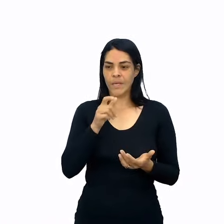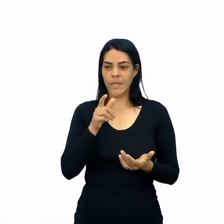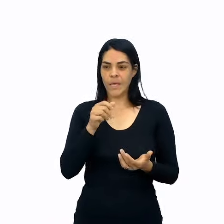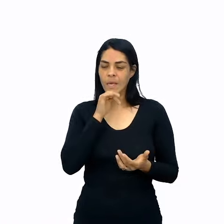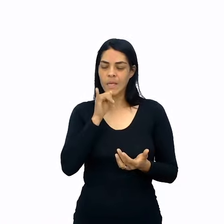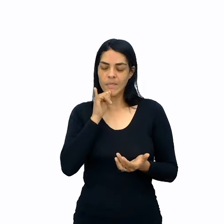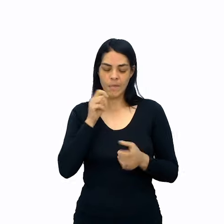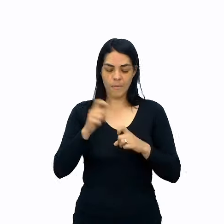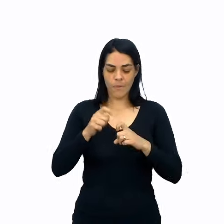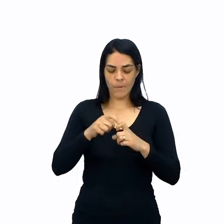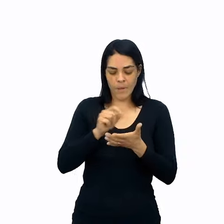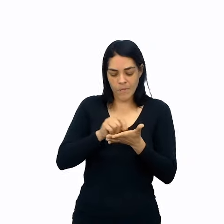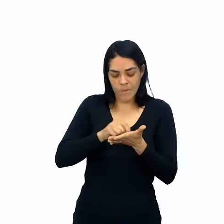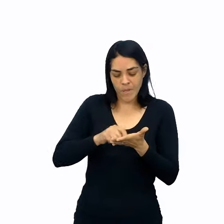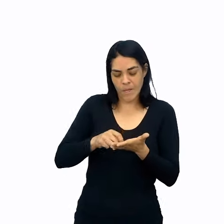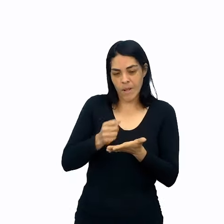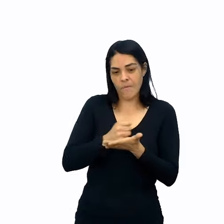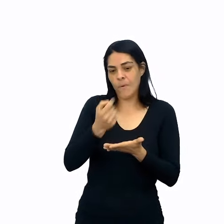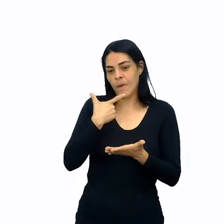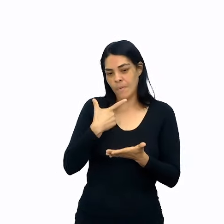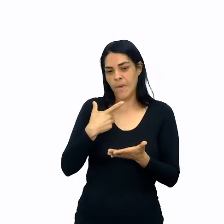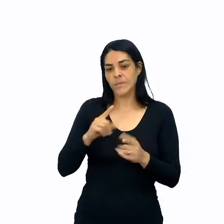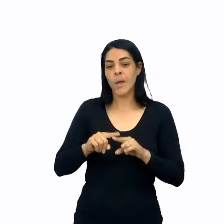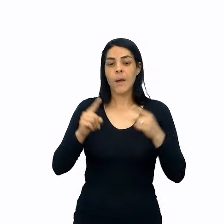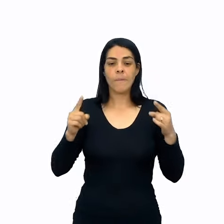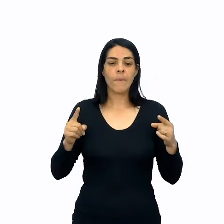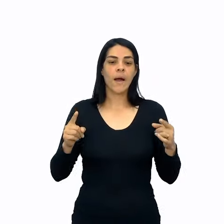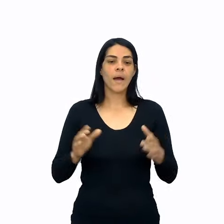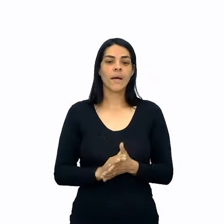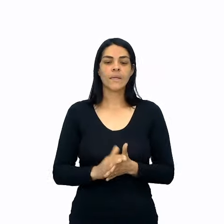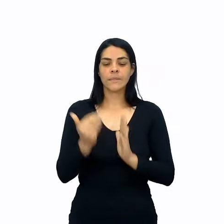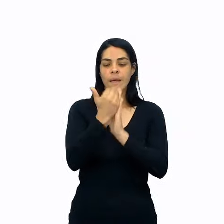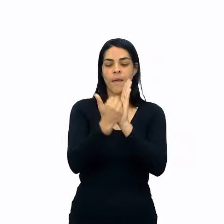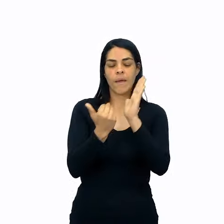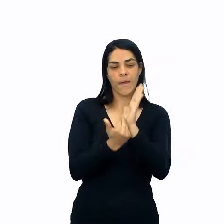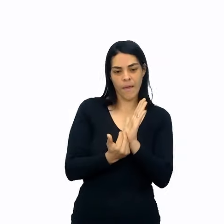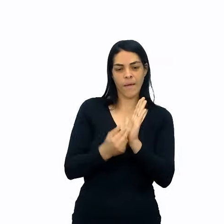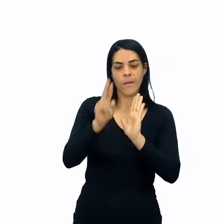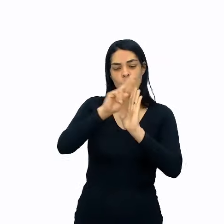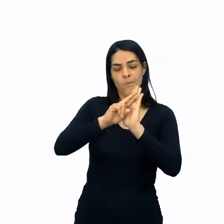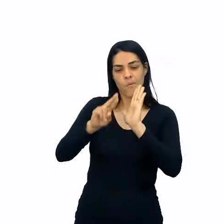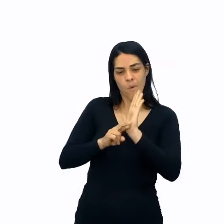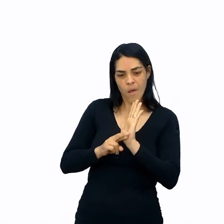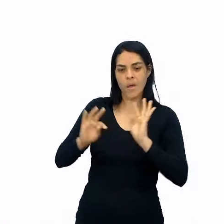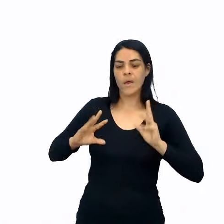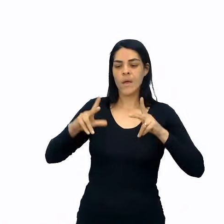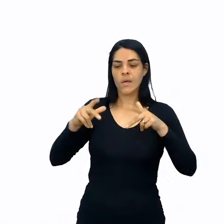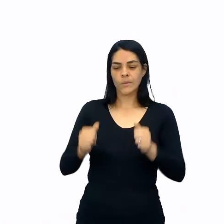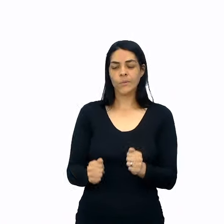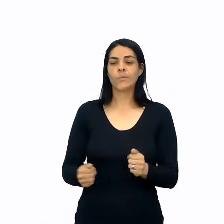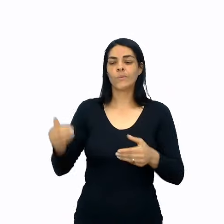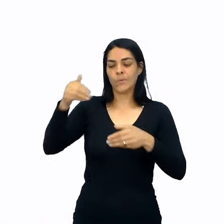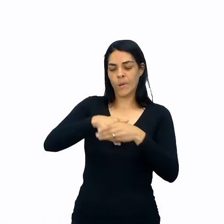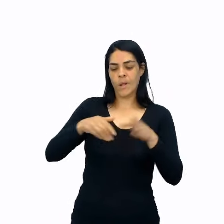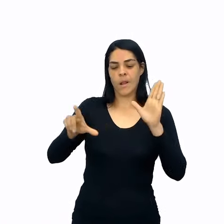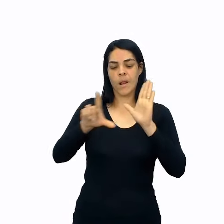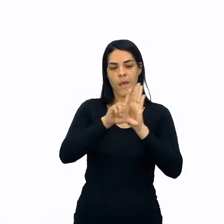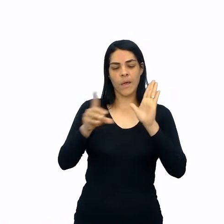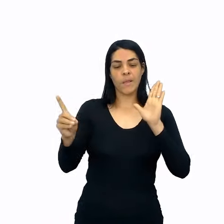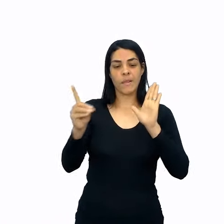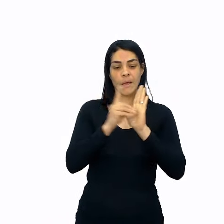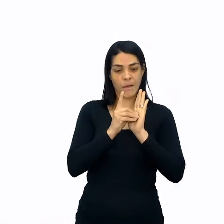sentido, mas também temos o sentido de ditar regras, normas. Então, estão muito vinculados às leis, decretos,